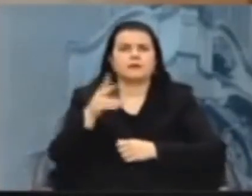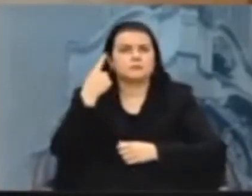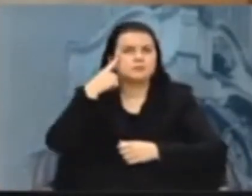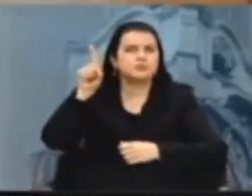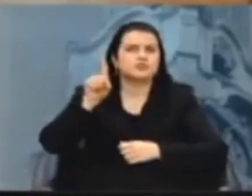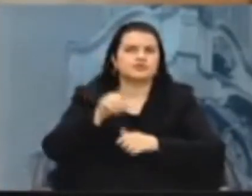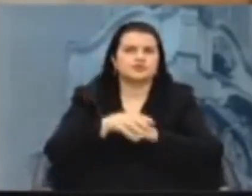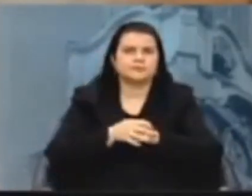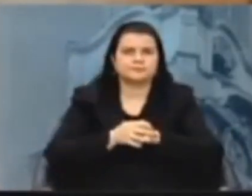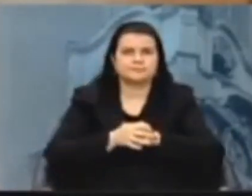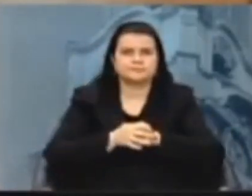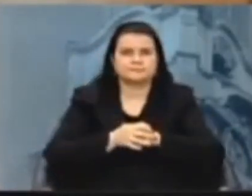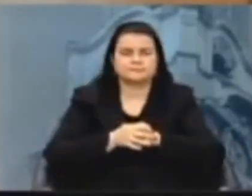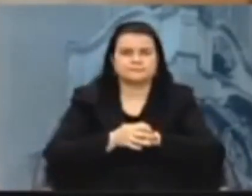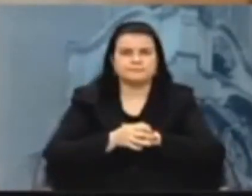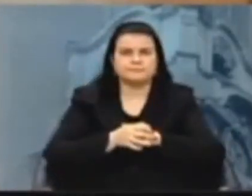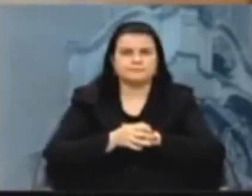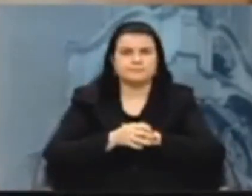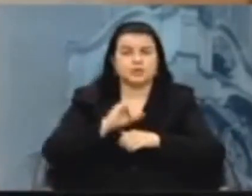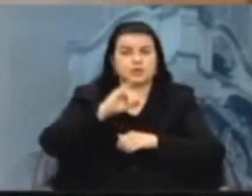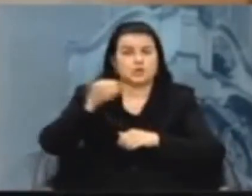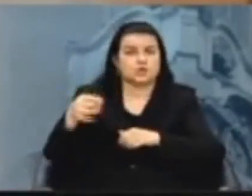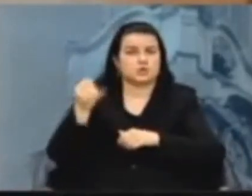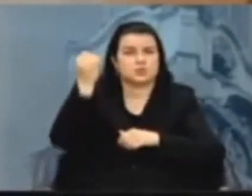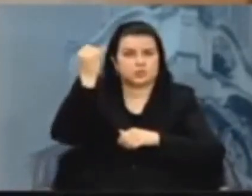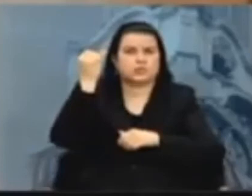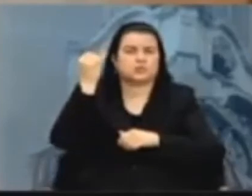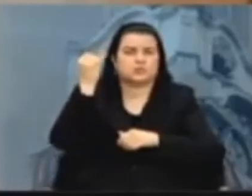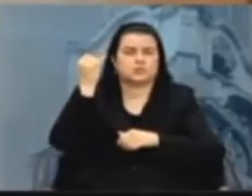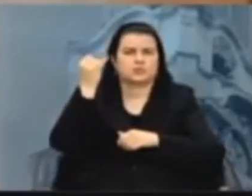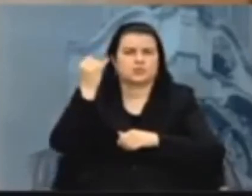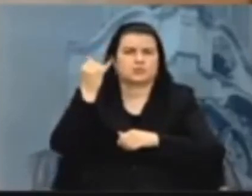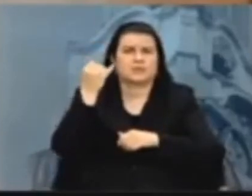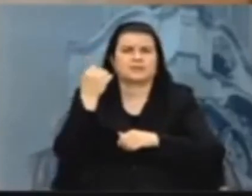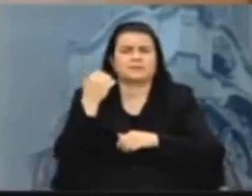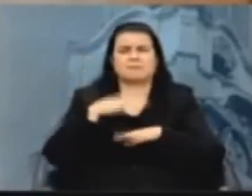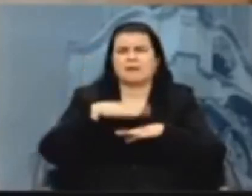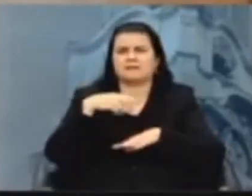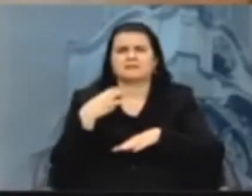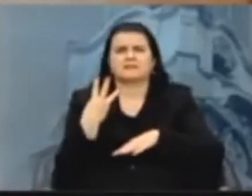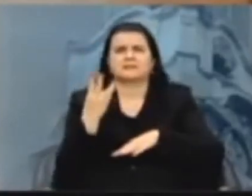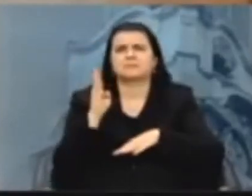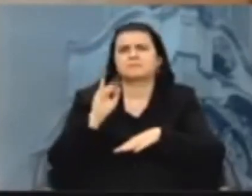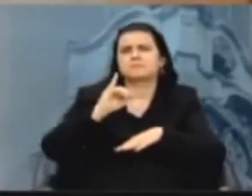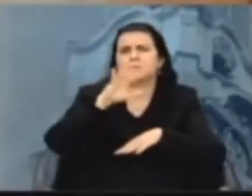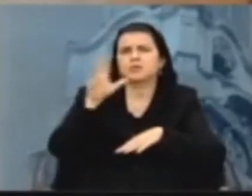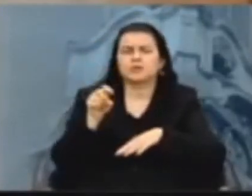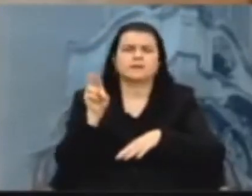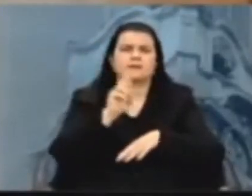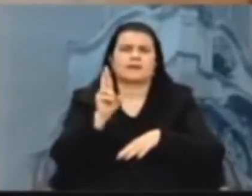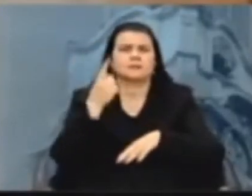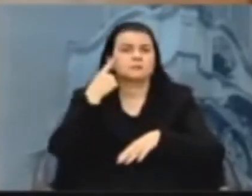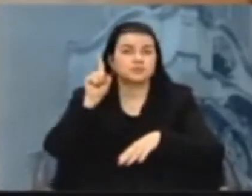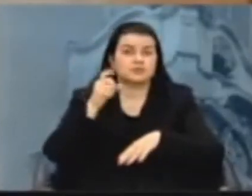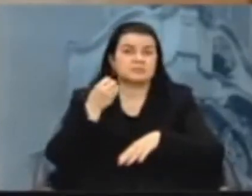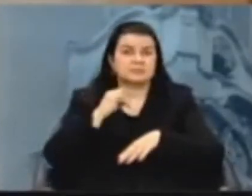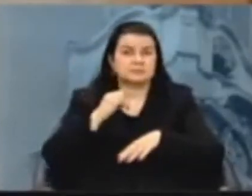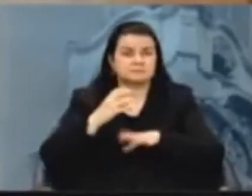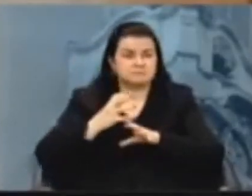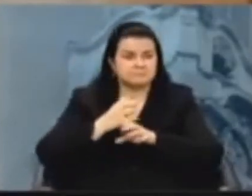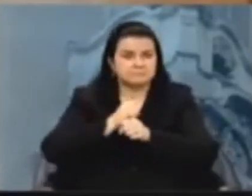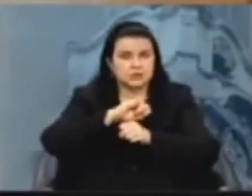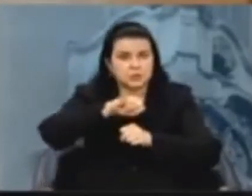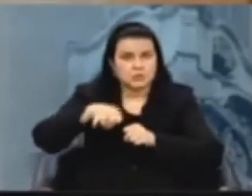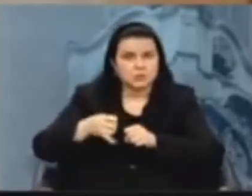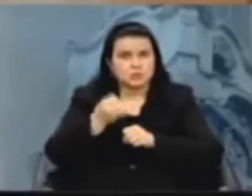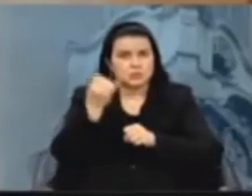dia, só de juros, sendo mais de R$3 bilhões por dia se levarmos em conta juros e demais